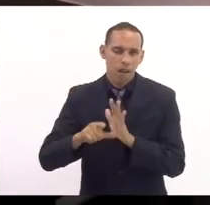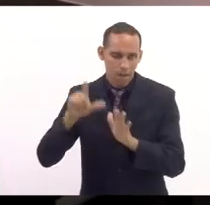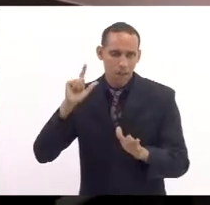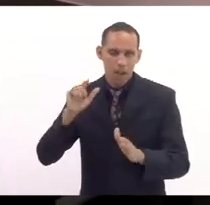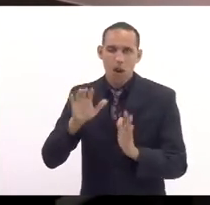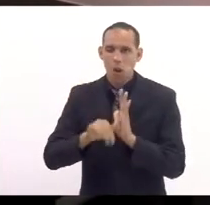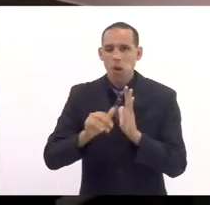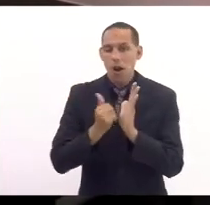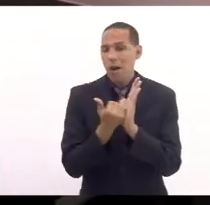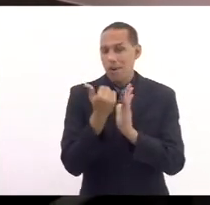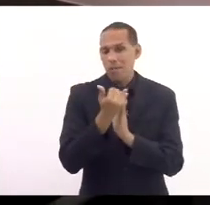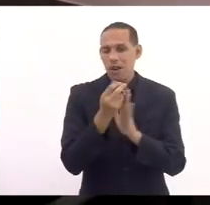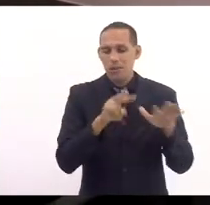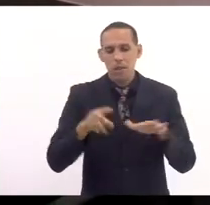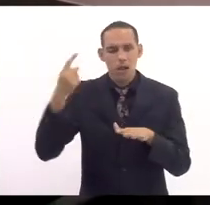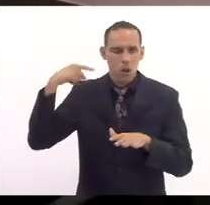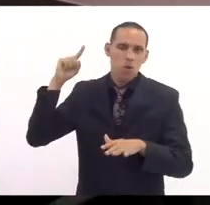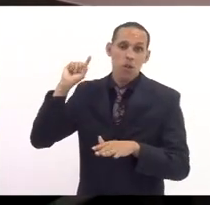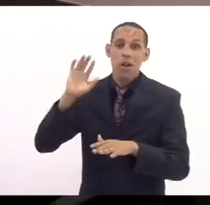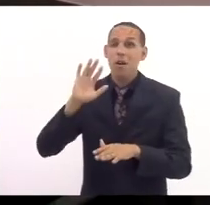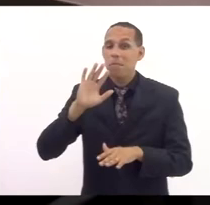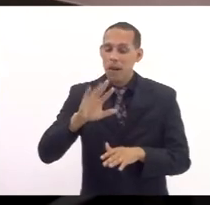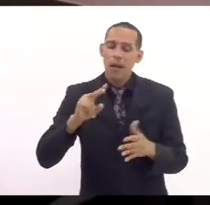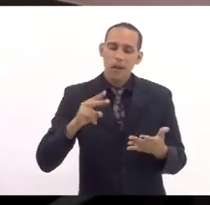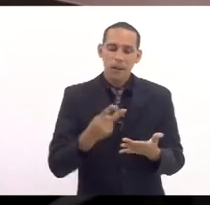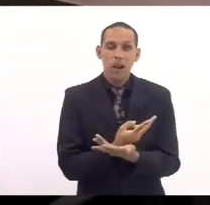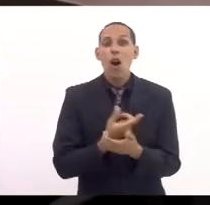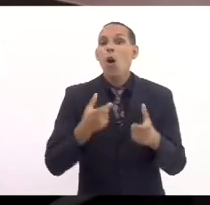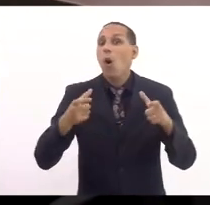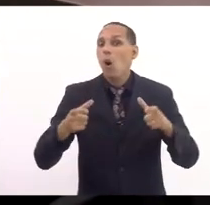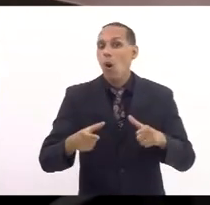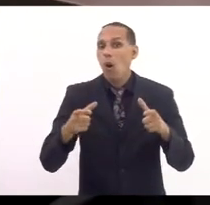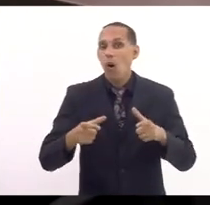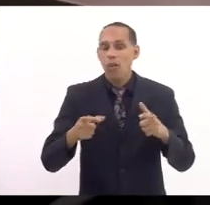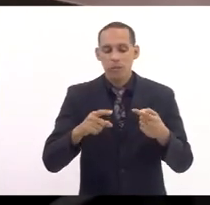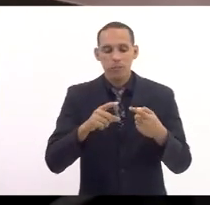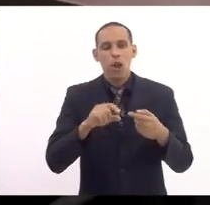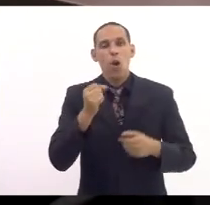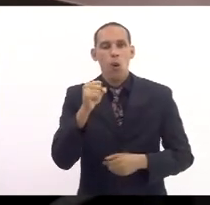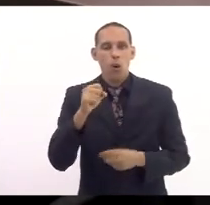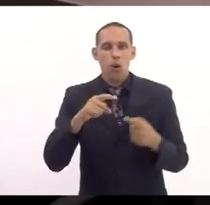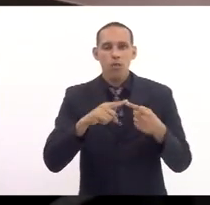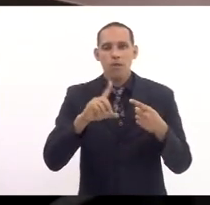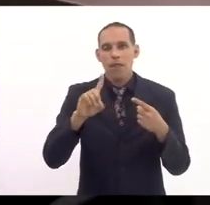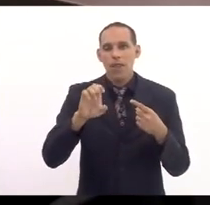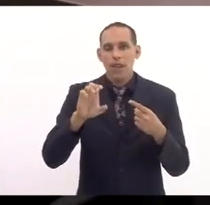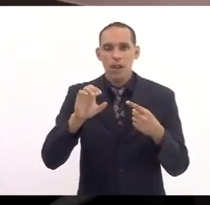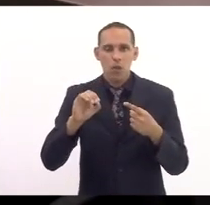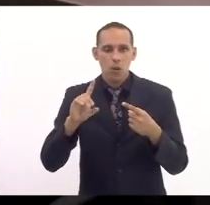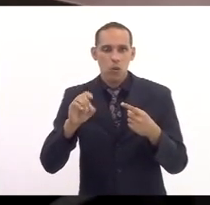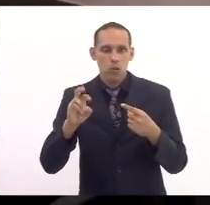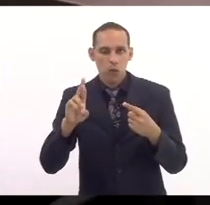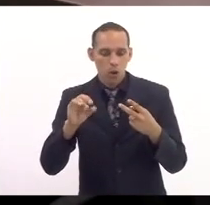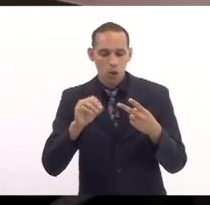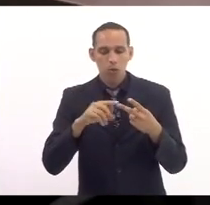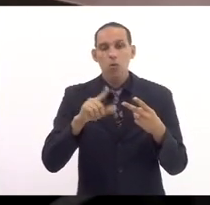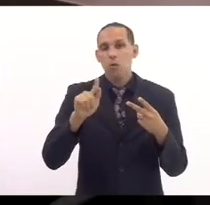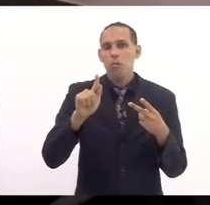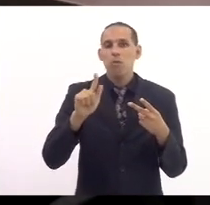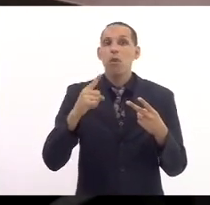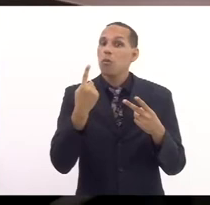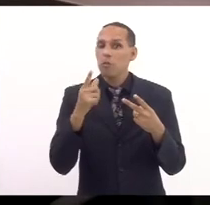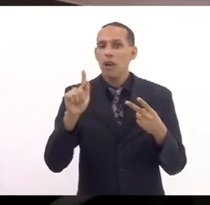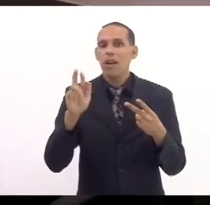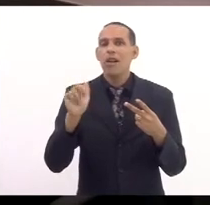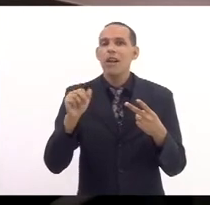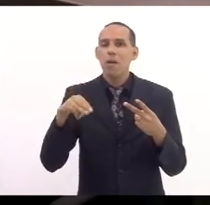tradicionalmente aí nas outras semanas, mas ocorreu. E onde isso ocorreu? 8 em Deodoro, 6 em Japeri, 4 em Santa Cruz, 1 em Gramacho e 1 em Belfort Roxo. Só